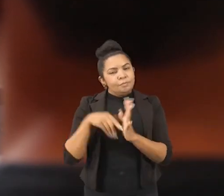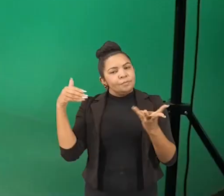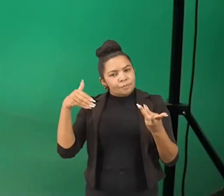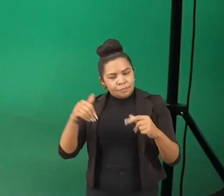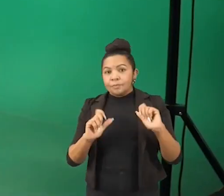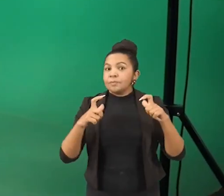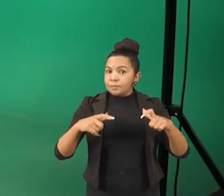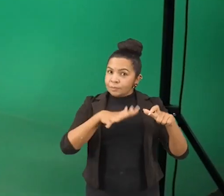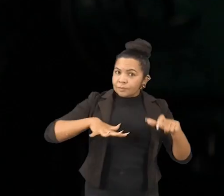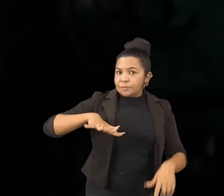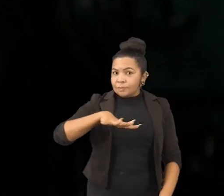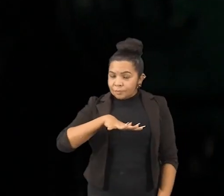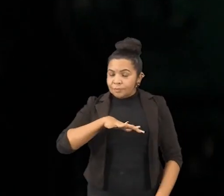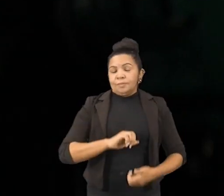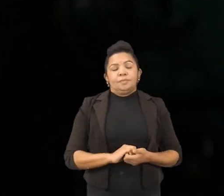área.